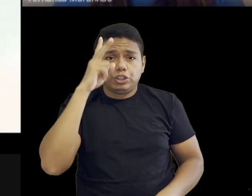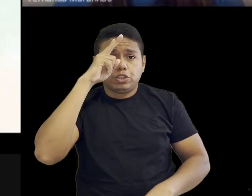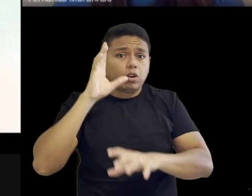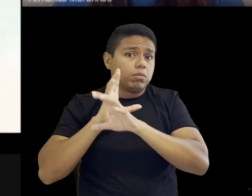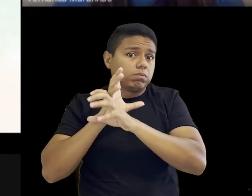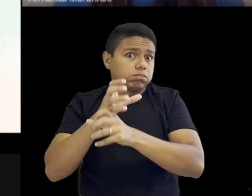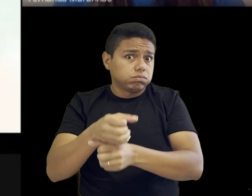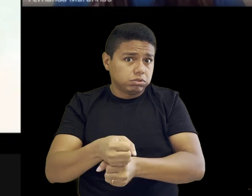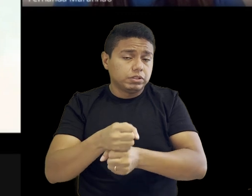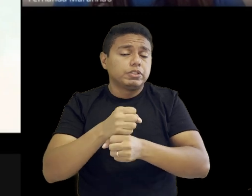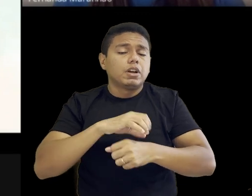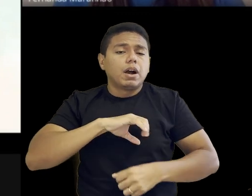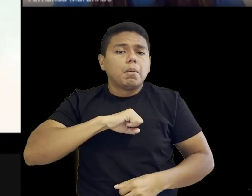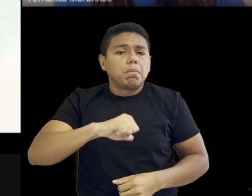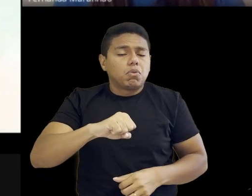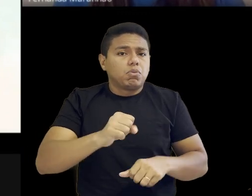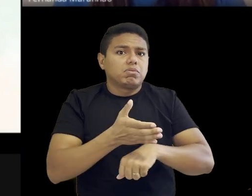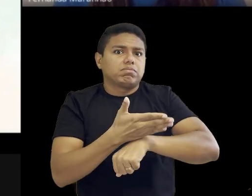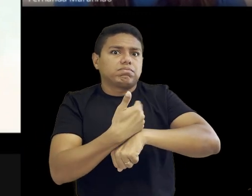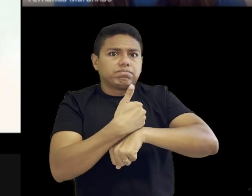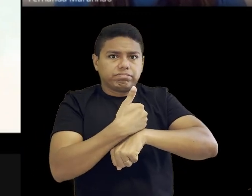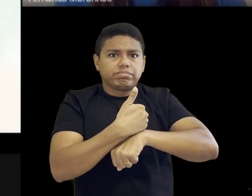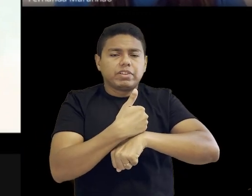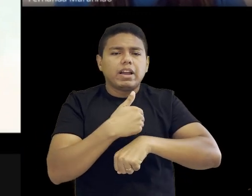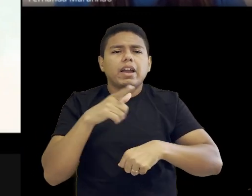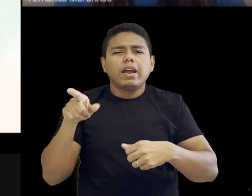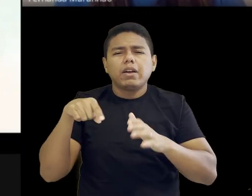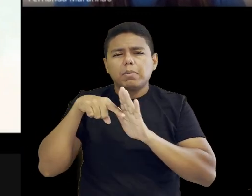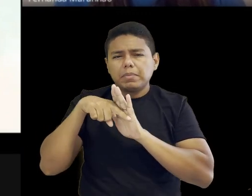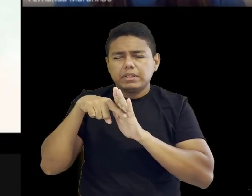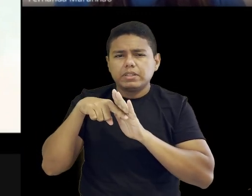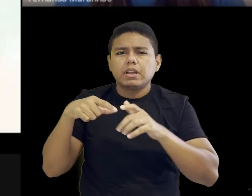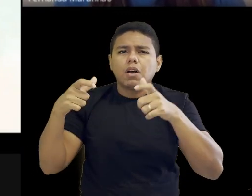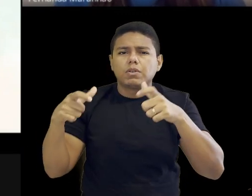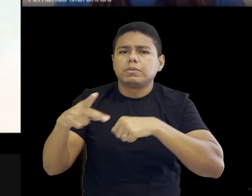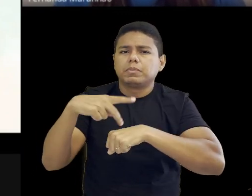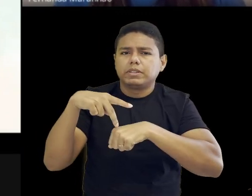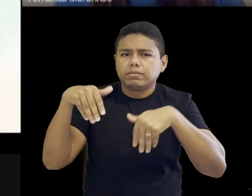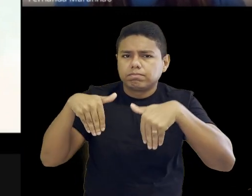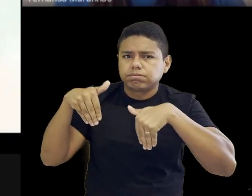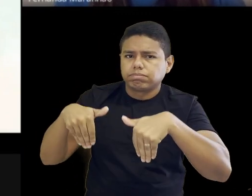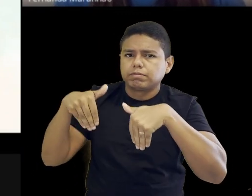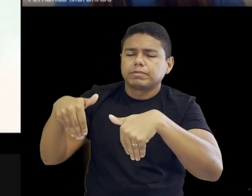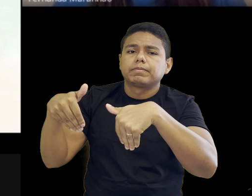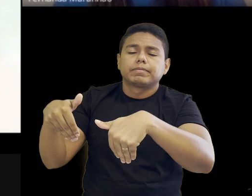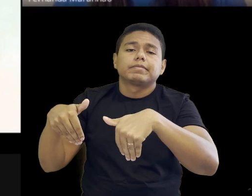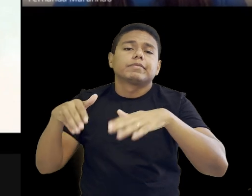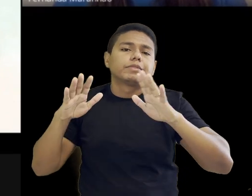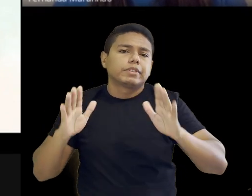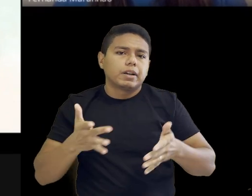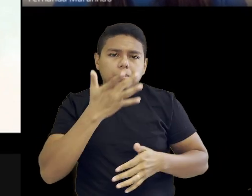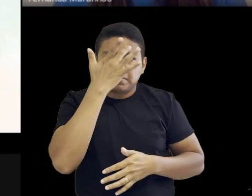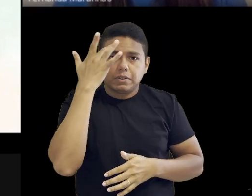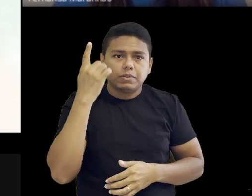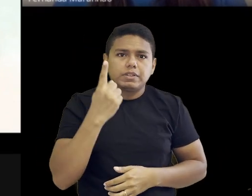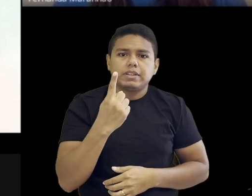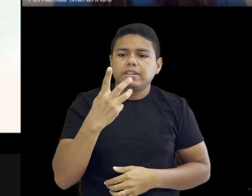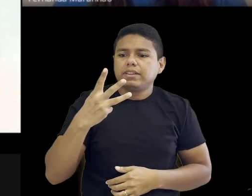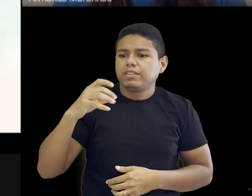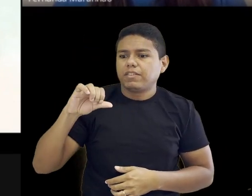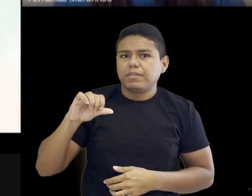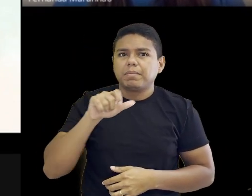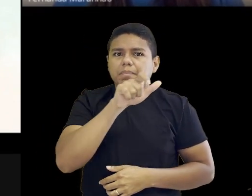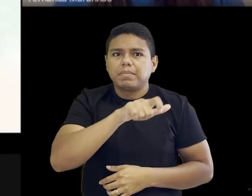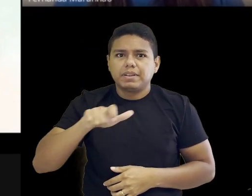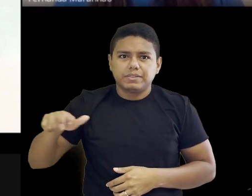tinham aí história de abortamento prévio. Então, é um estudo australiano, em que foram randomizadas